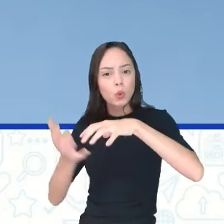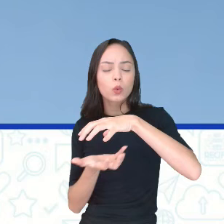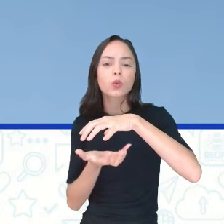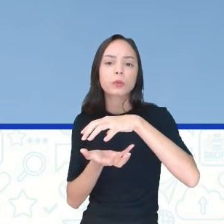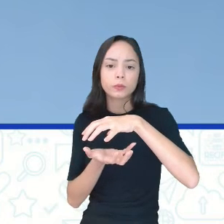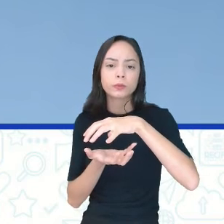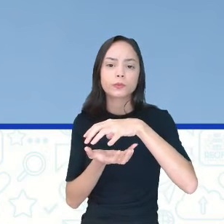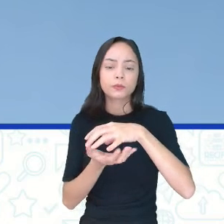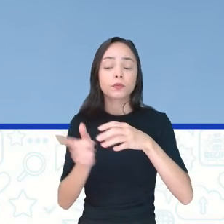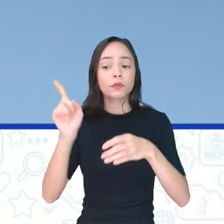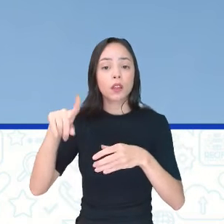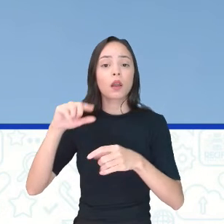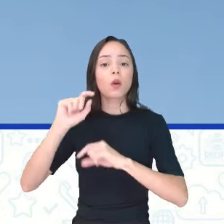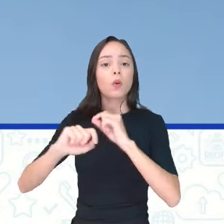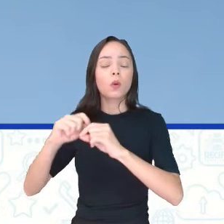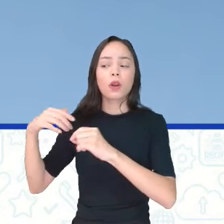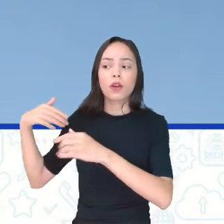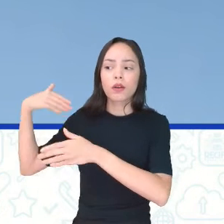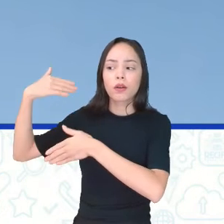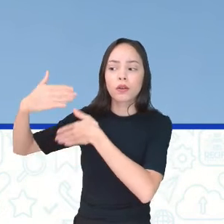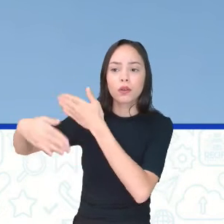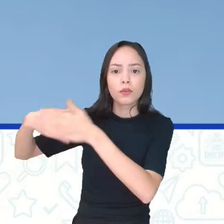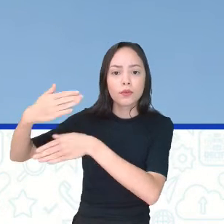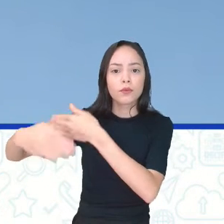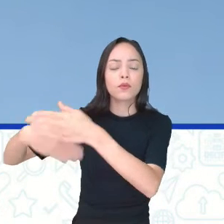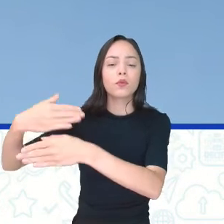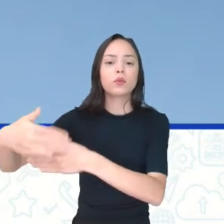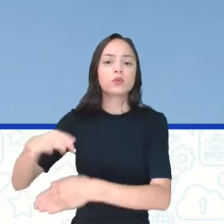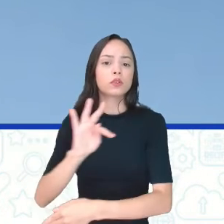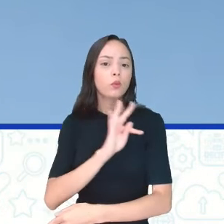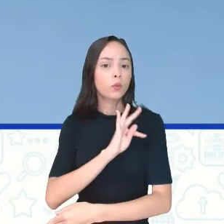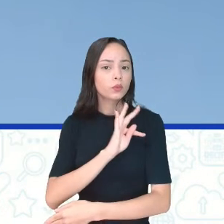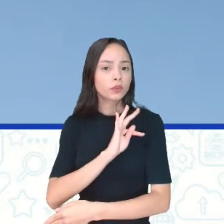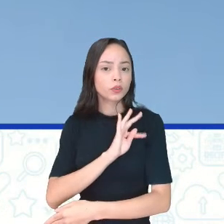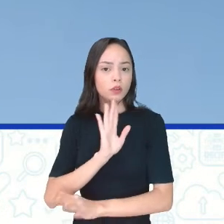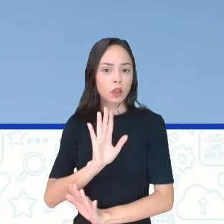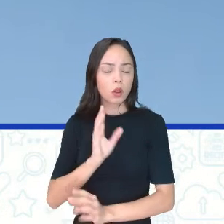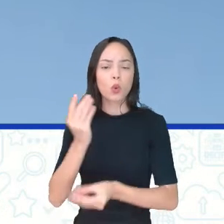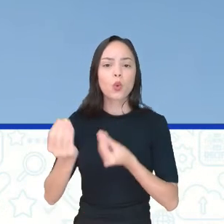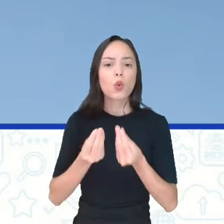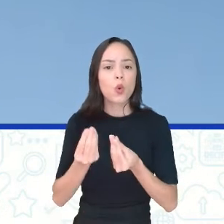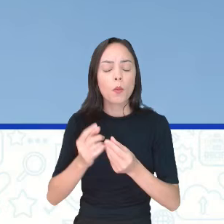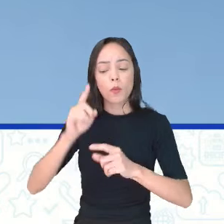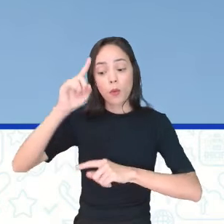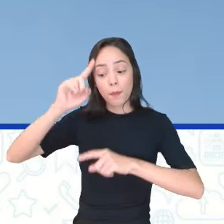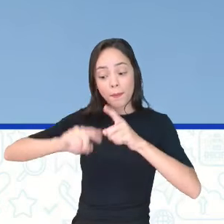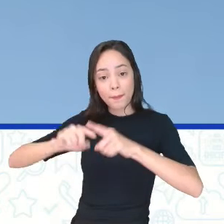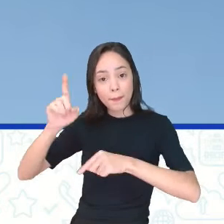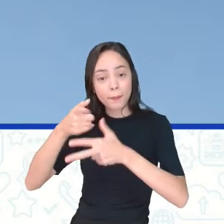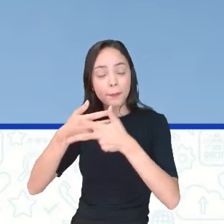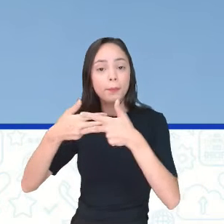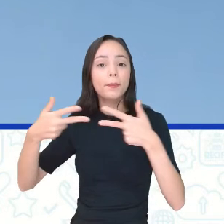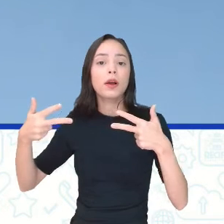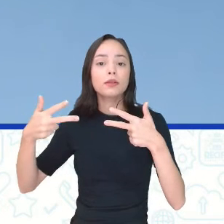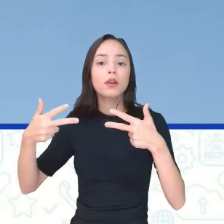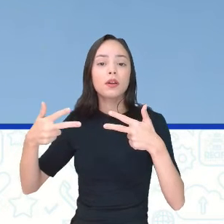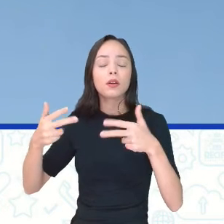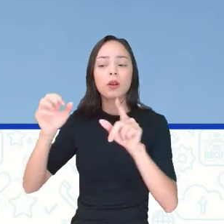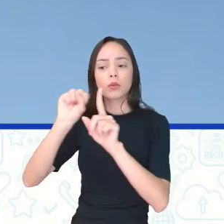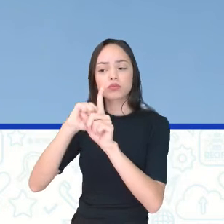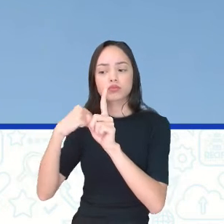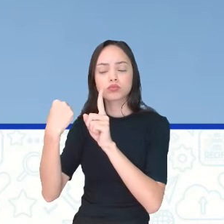meios aí são a evolução, né, técnica, ou seja, dos instrumentos e das formas que a